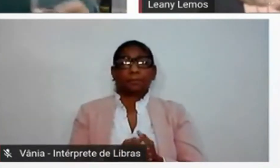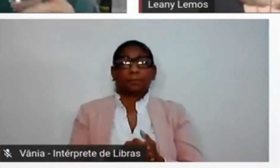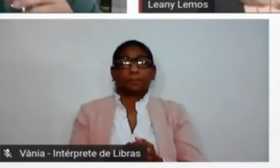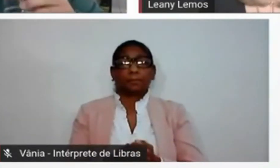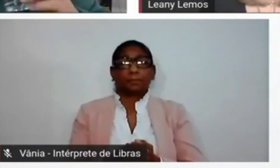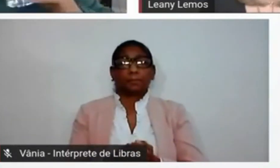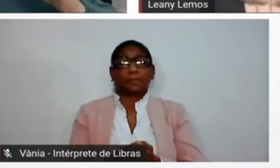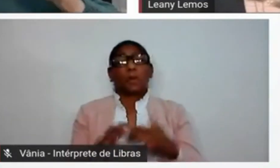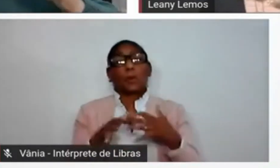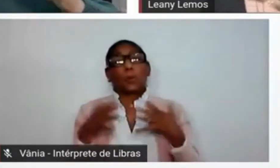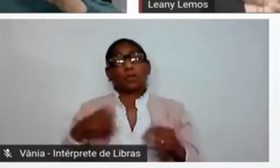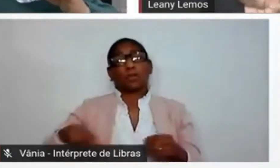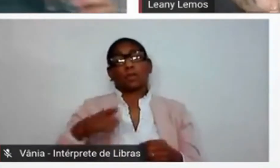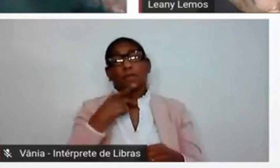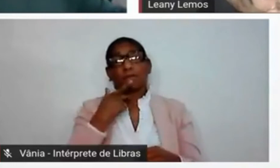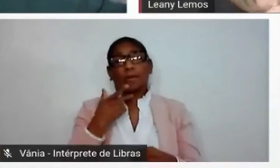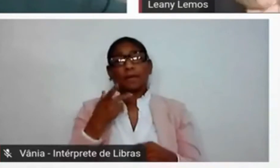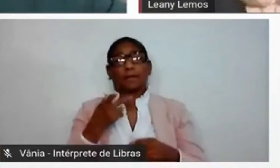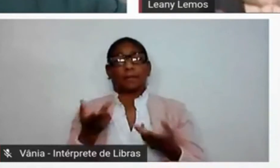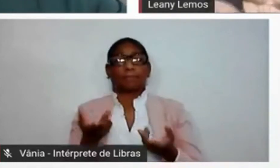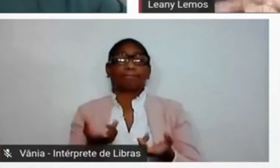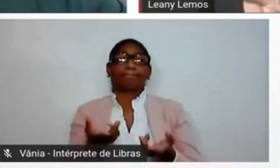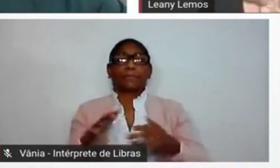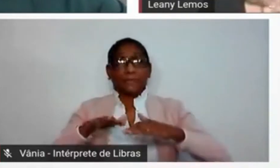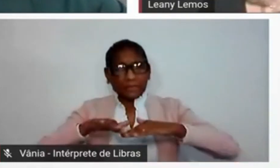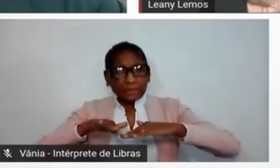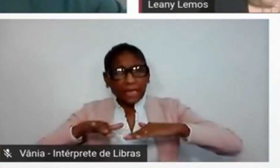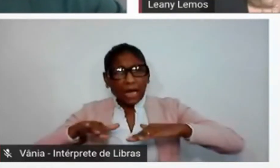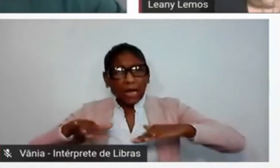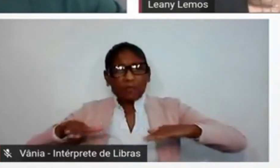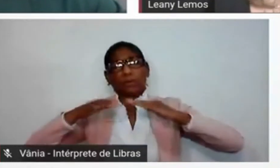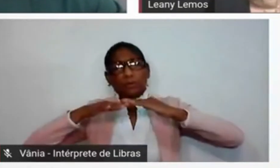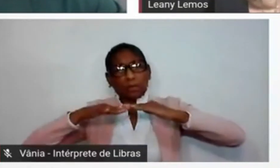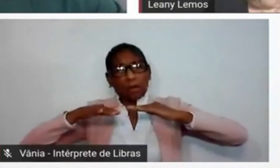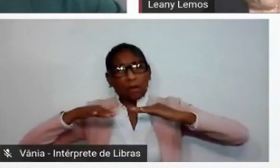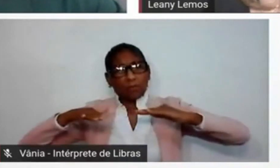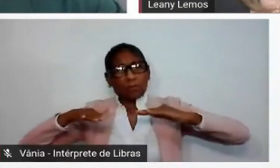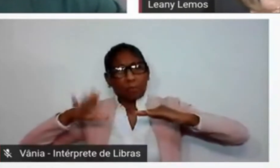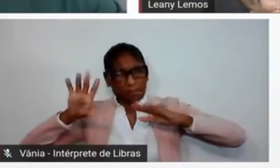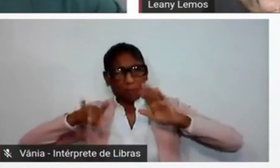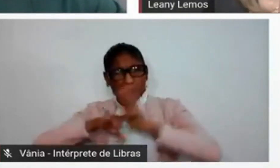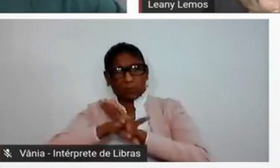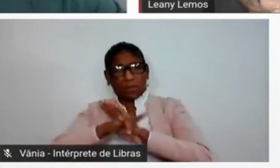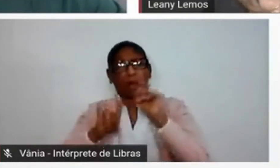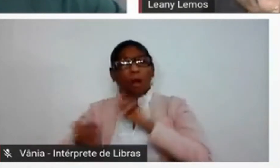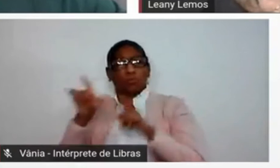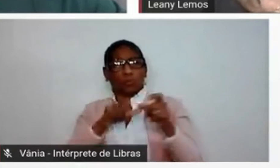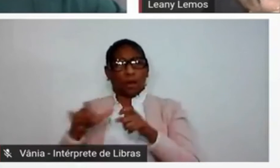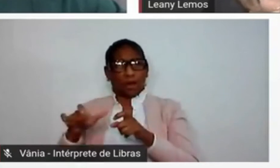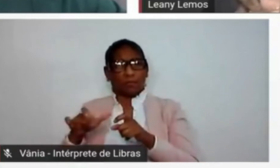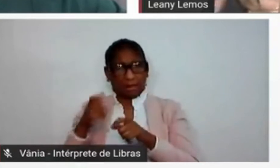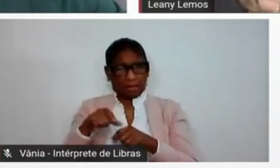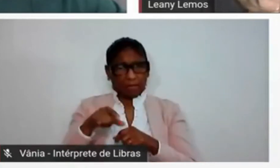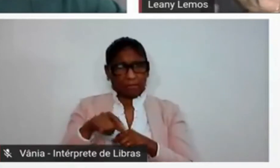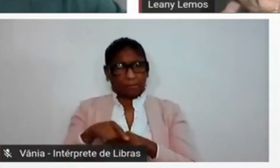Quando a gente fala está relativamente estabilizado, está estabilizado, em algumas regiões. Então,